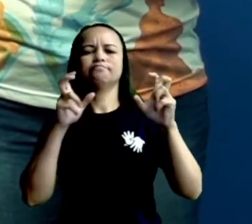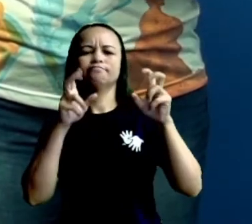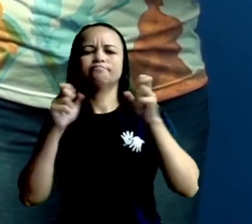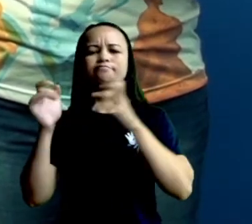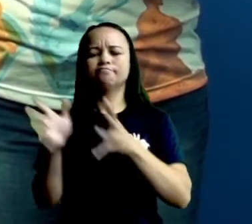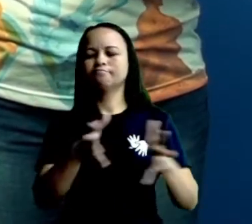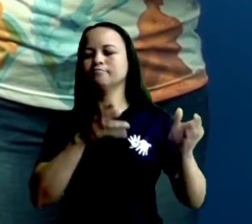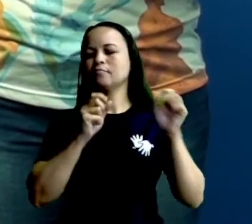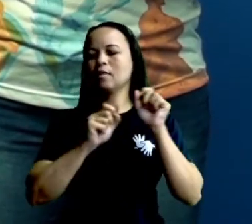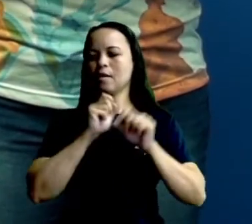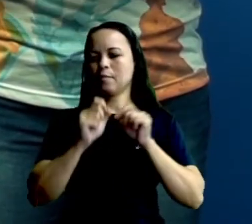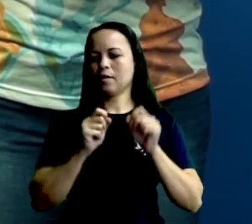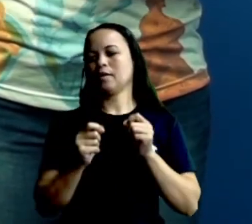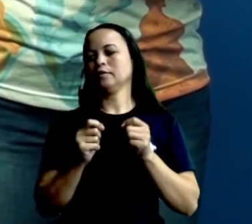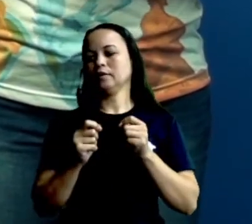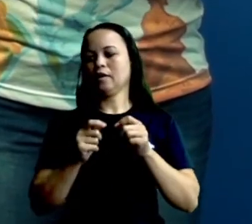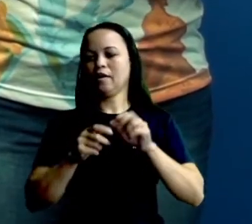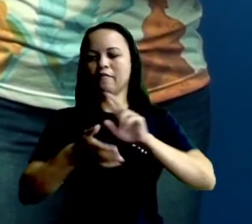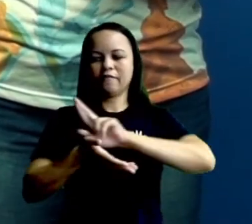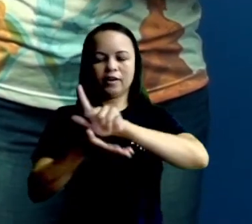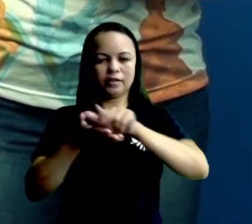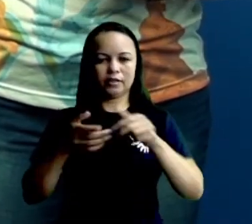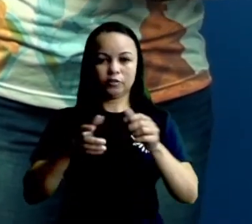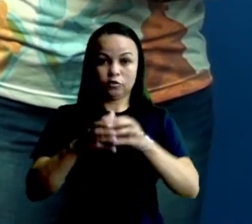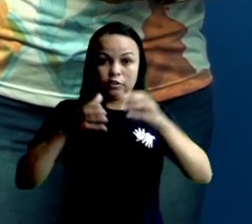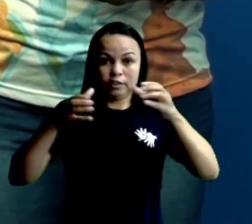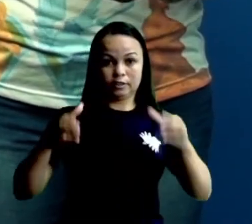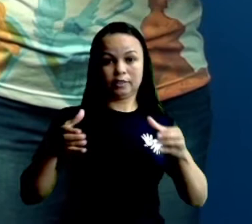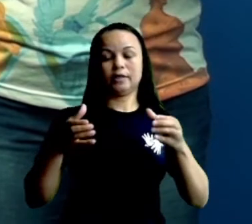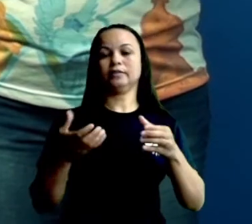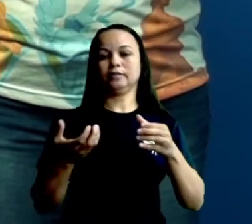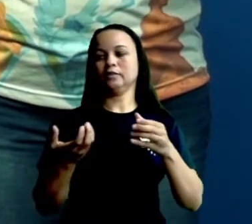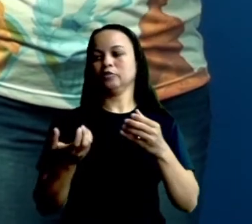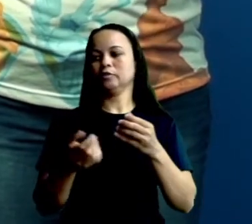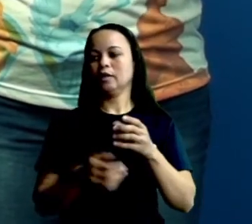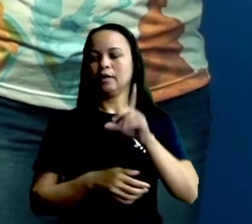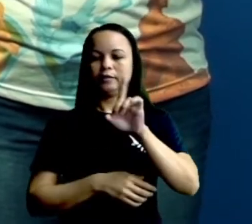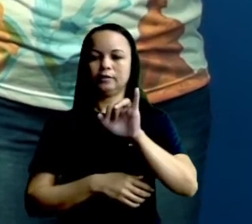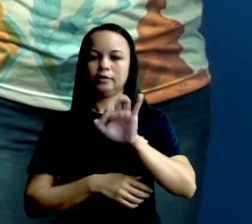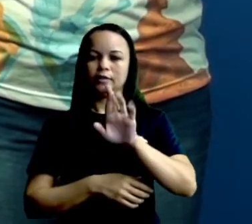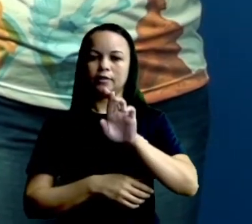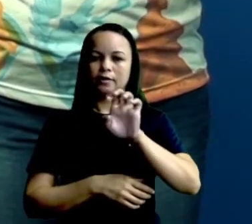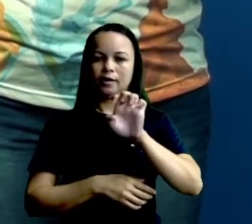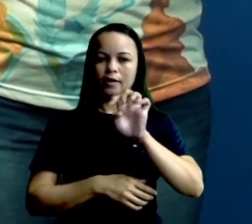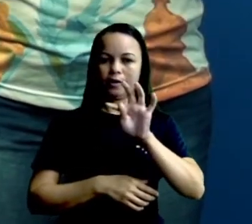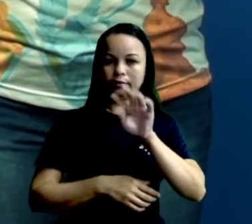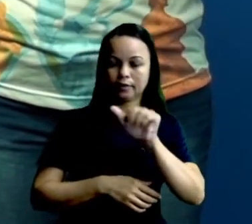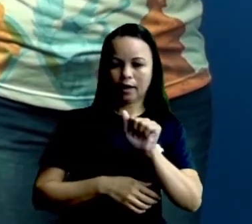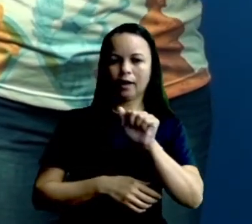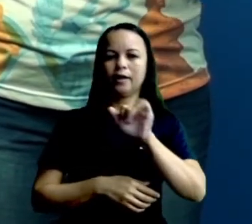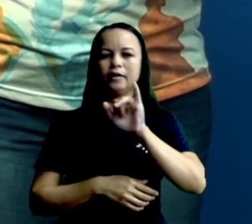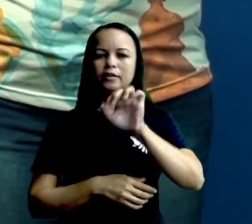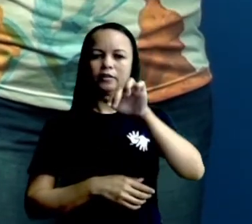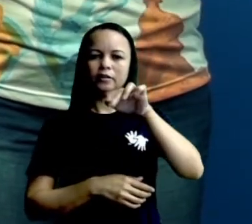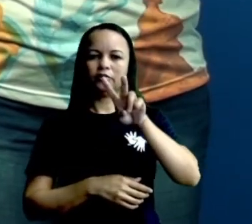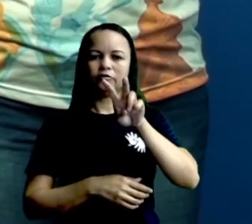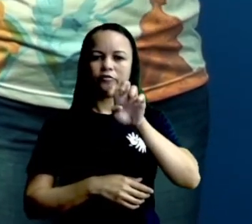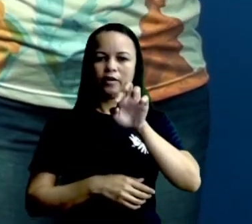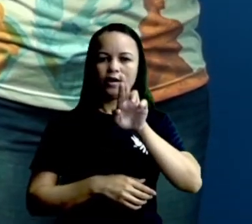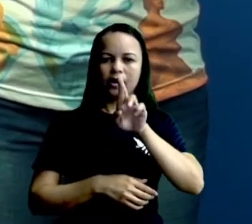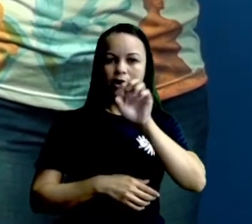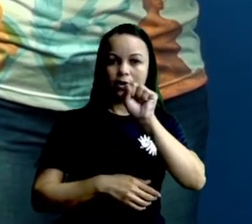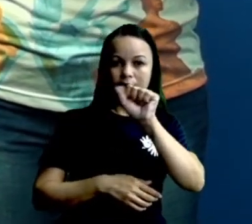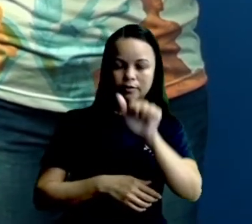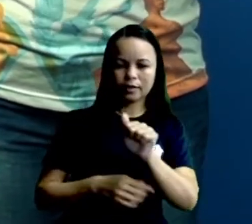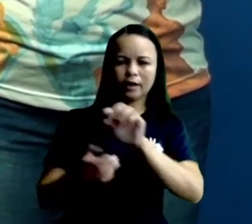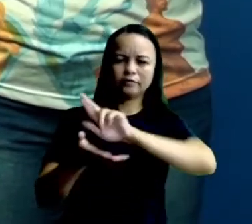trago hoje é variação entre grandezas, direta e inversa. Perceber essa relação direta e inversa de variações